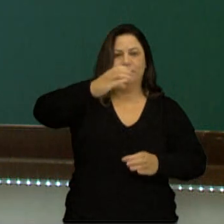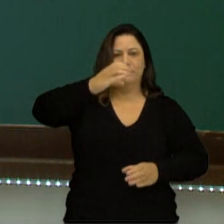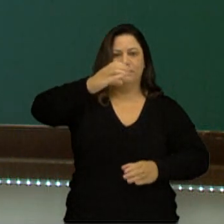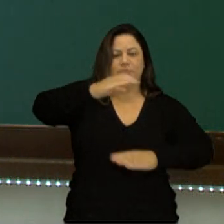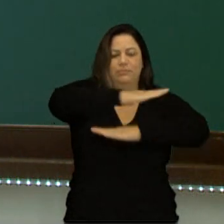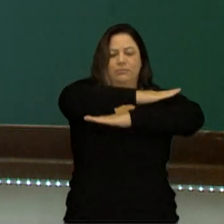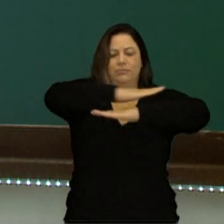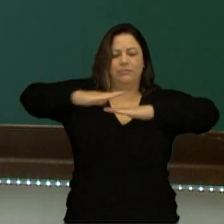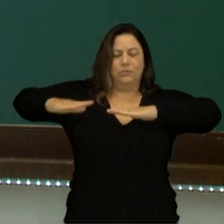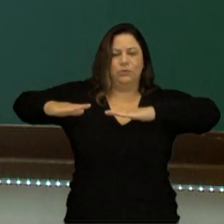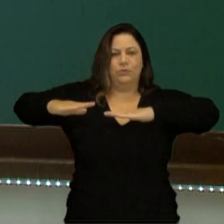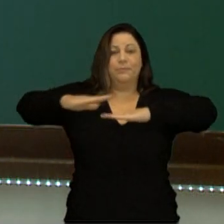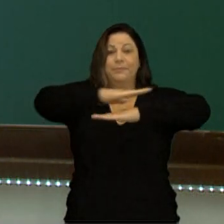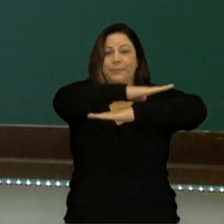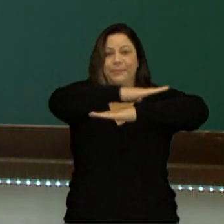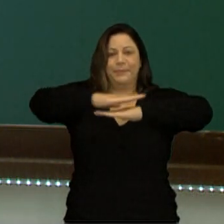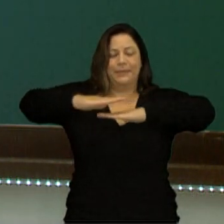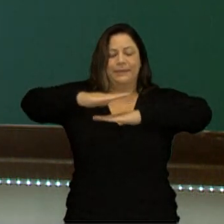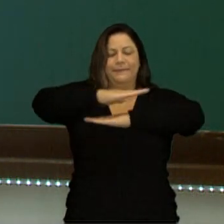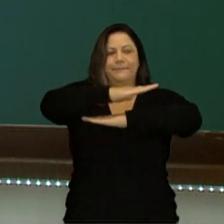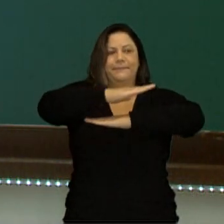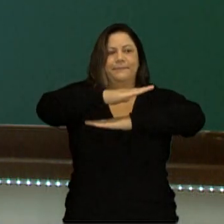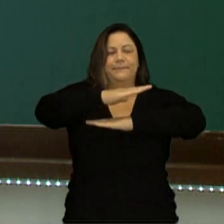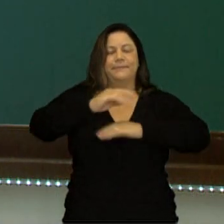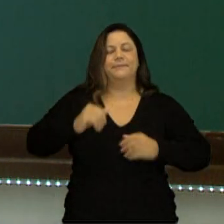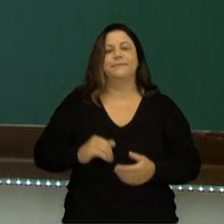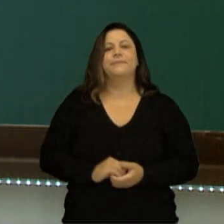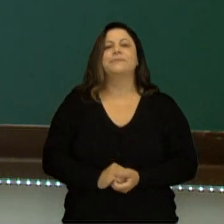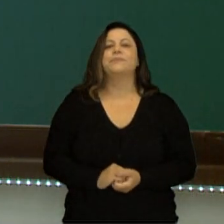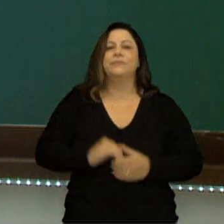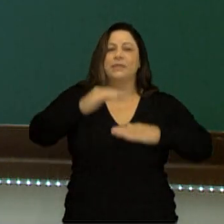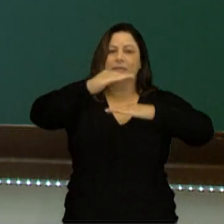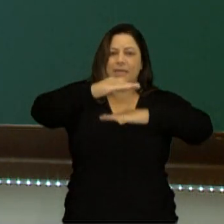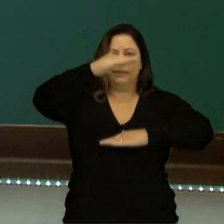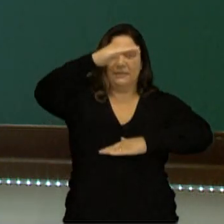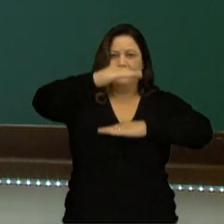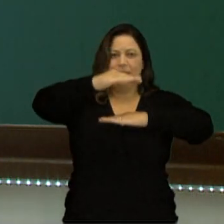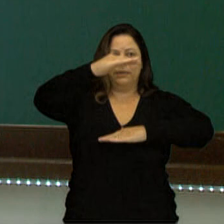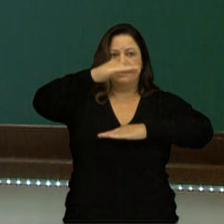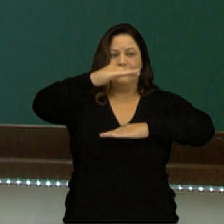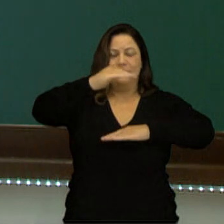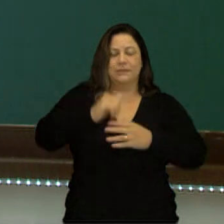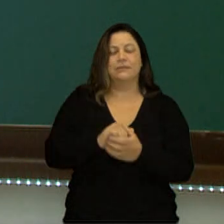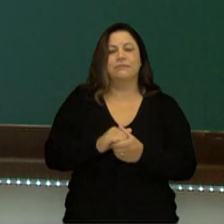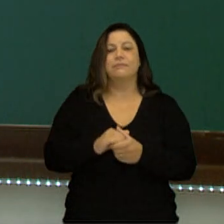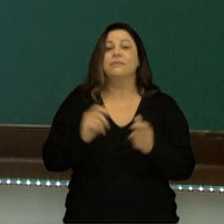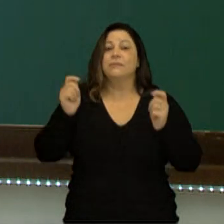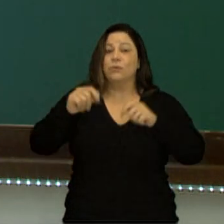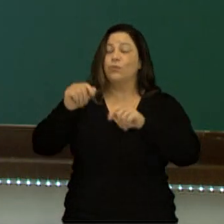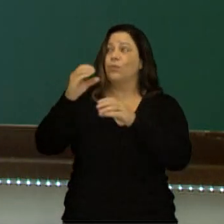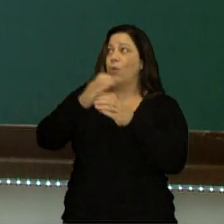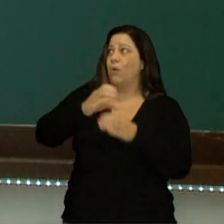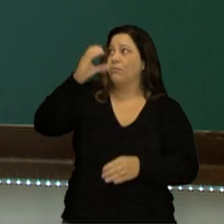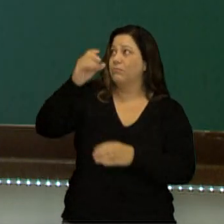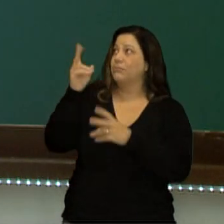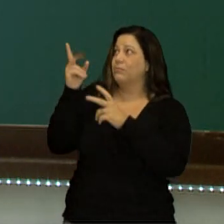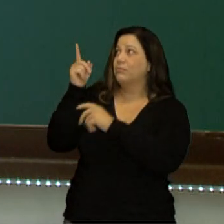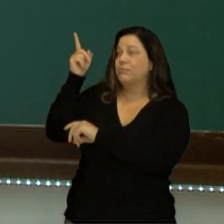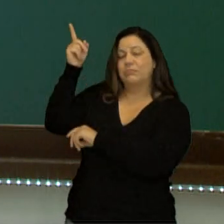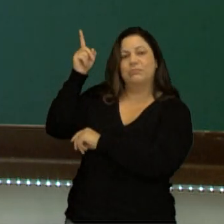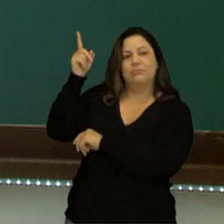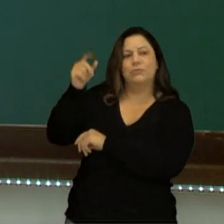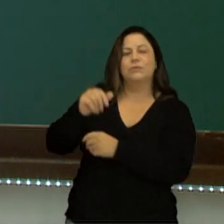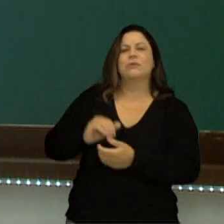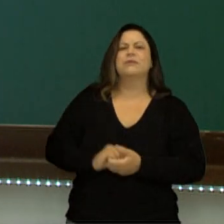que essa secção ela tem que ser paralela às duas faces. Vai formar o quê? Um cilindro. Para eu calcular a área da secção